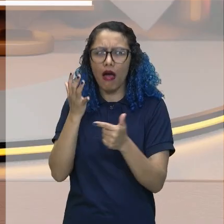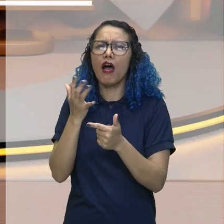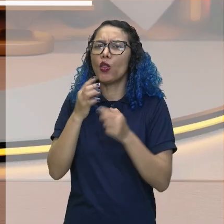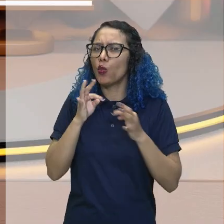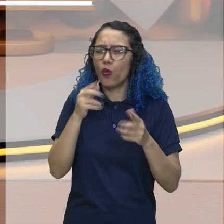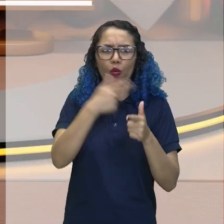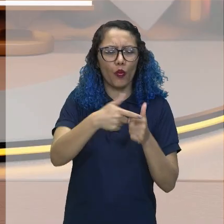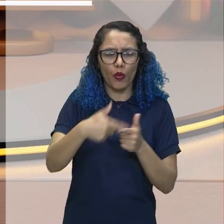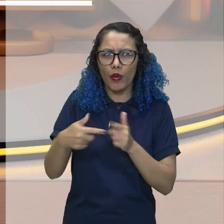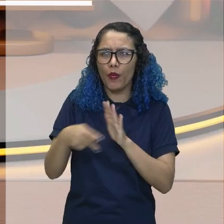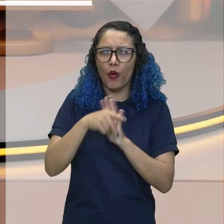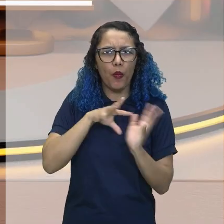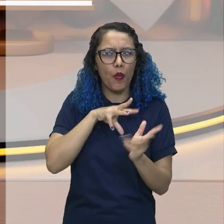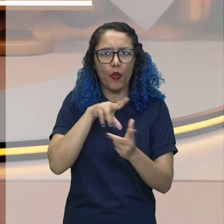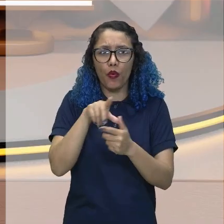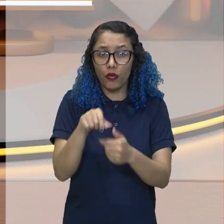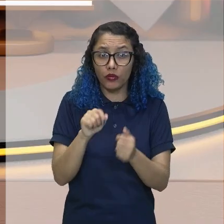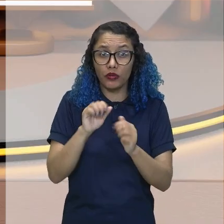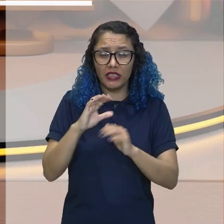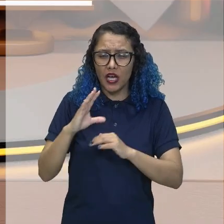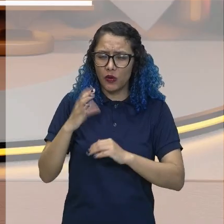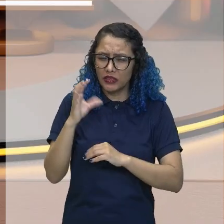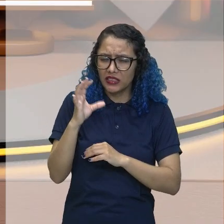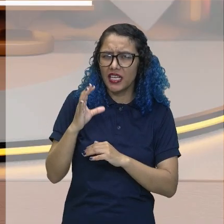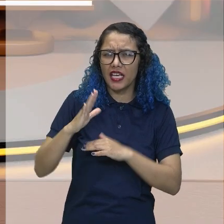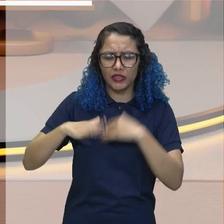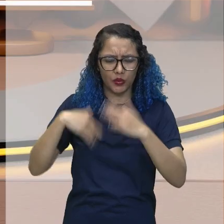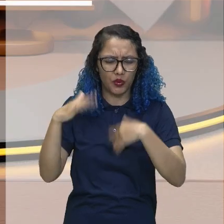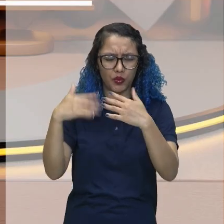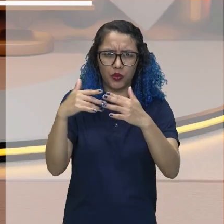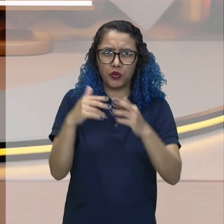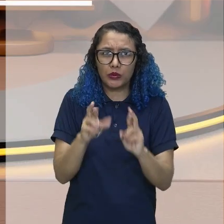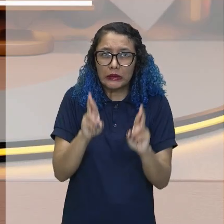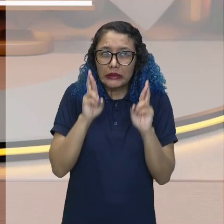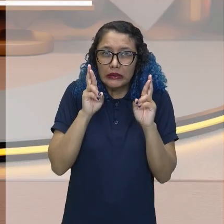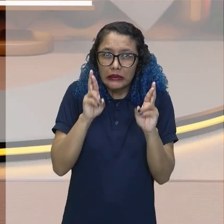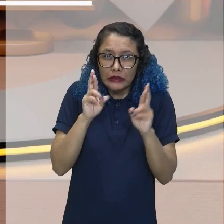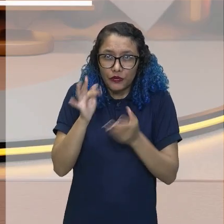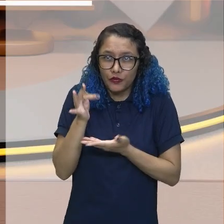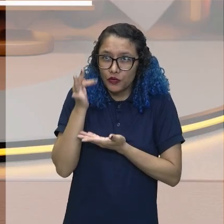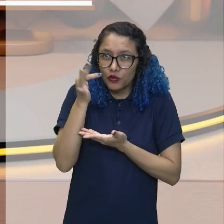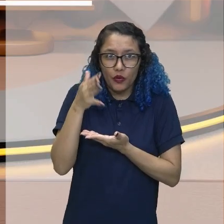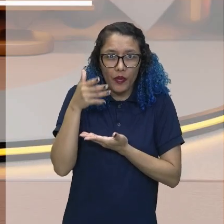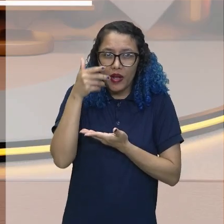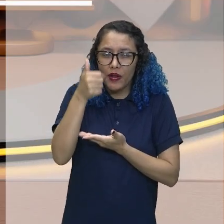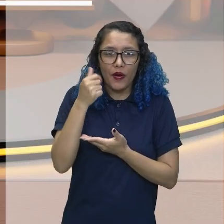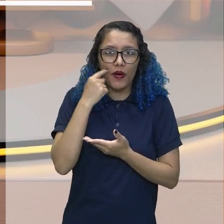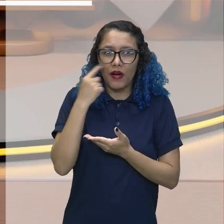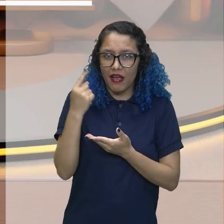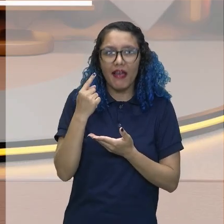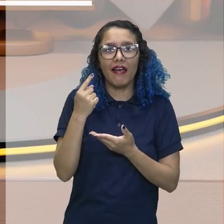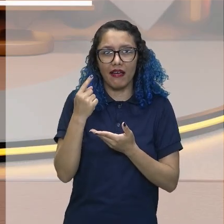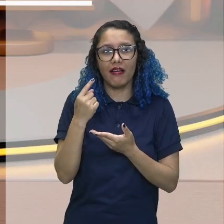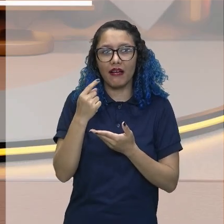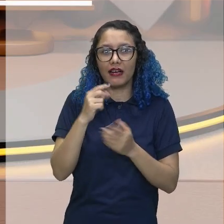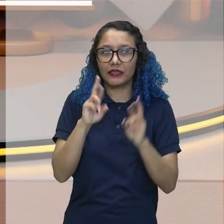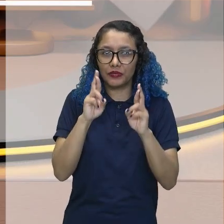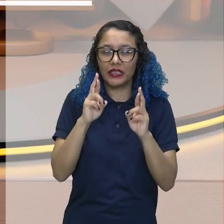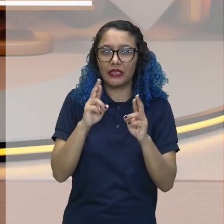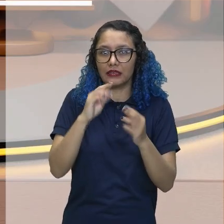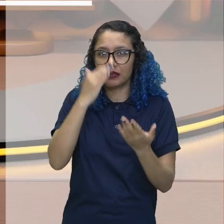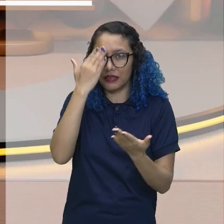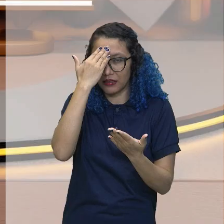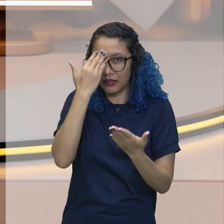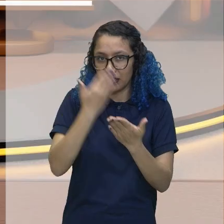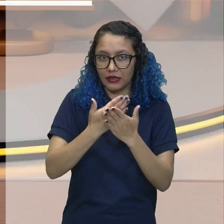da ciência e a promessa de um futuro melhor. Era justamente essa a ideia do século XIX, tá?